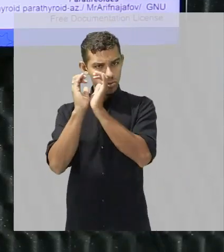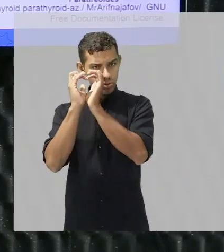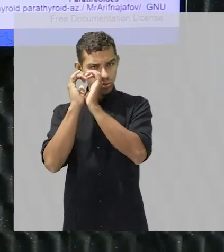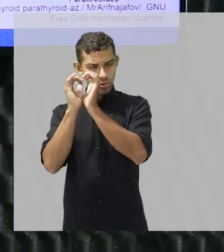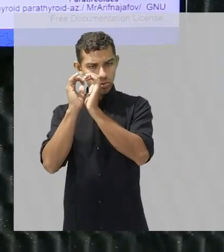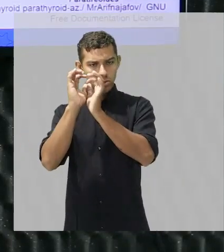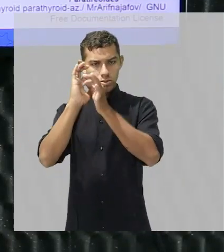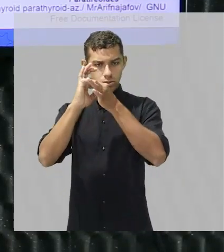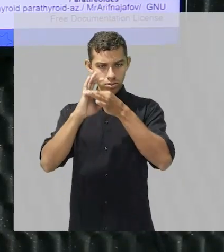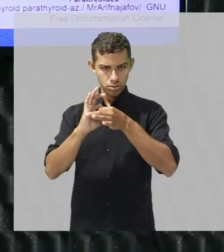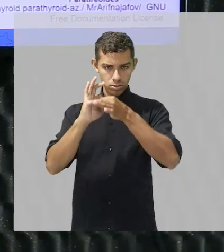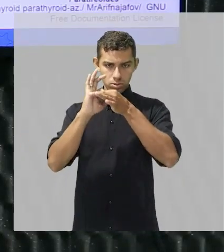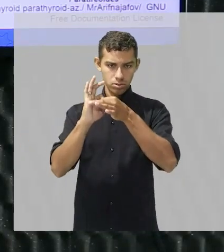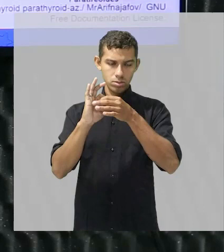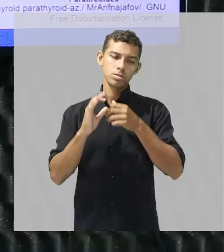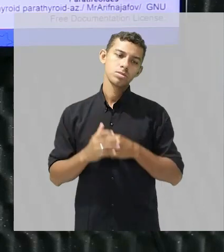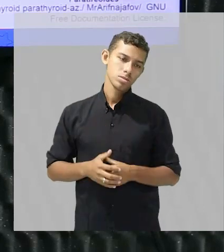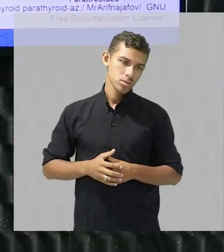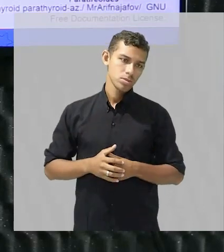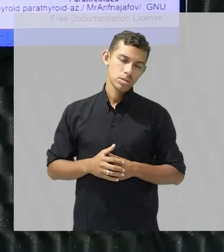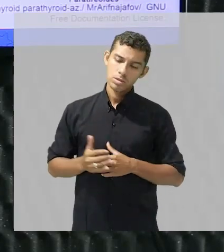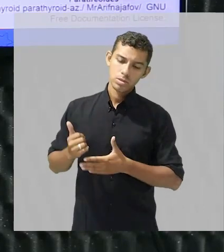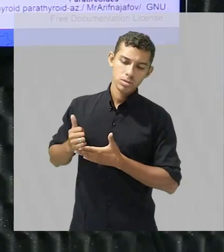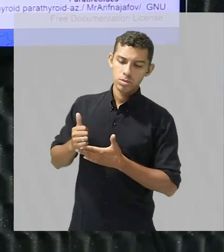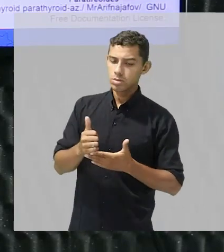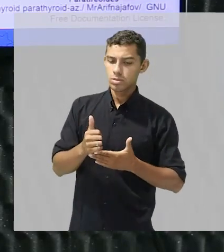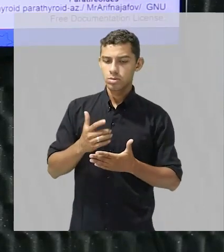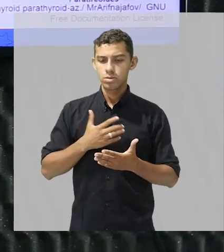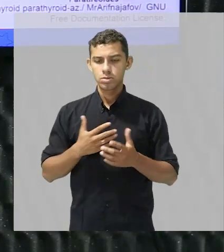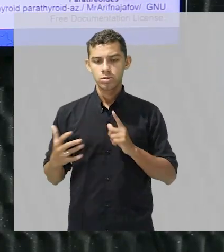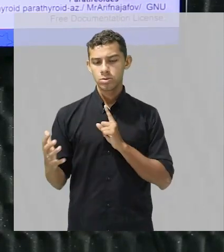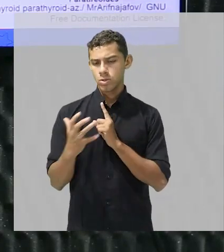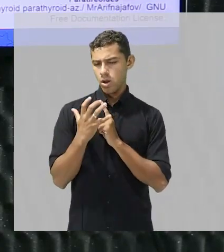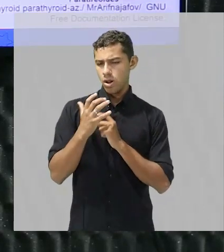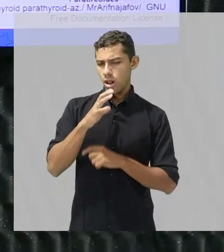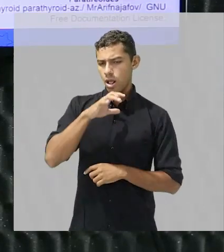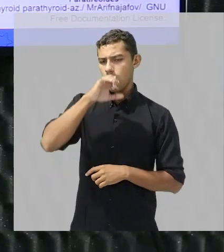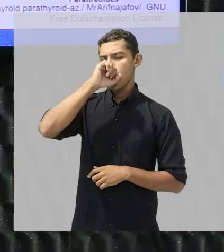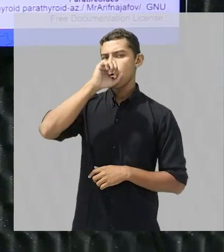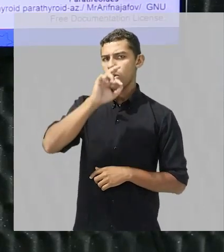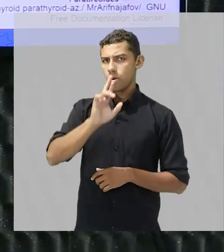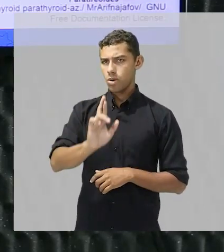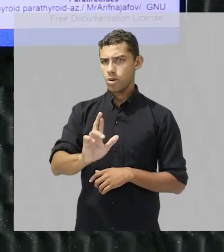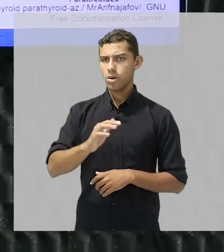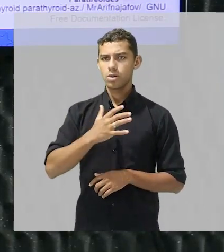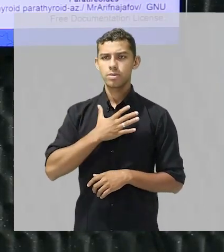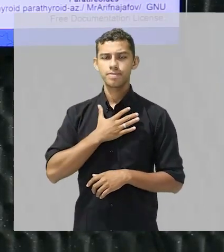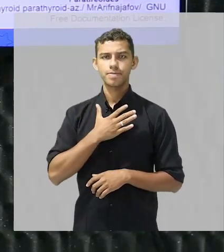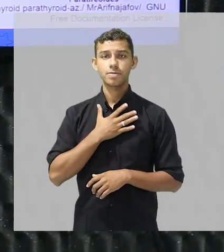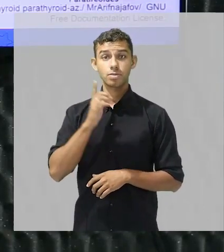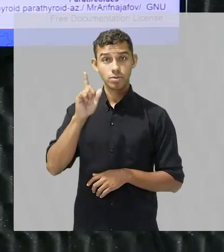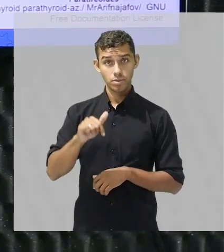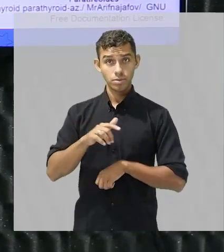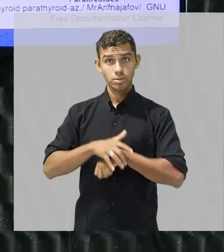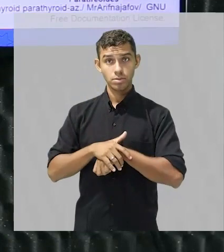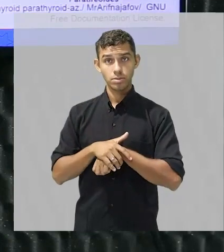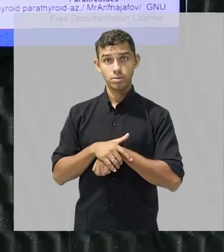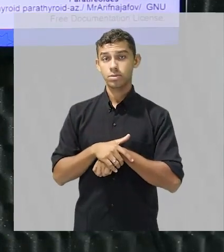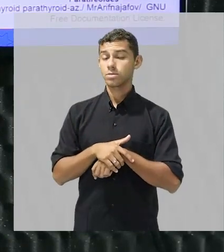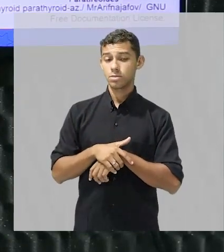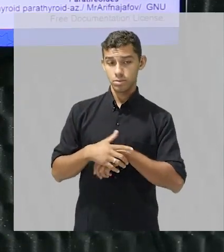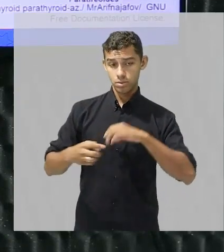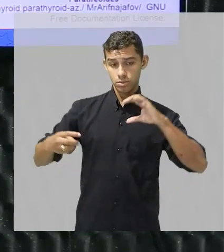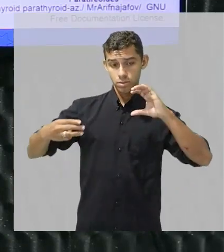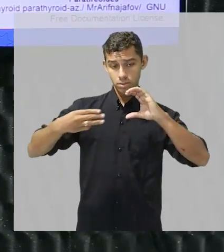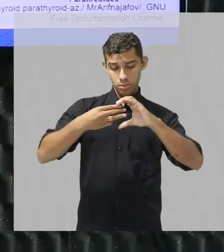tá? Ele vai ajudar no estímulo da respiração celular, que são várias reações